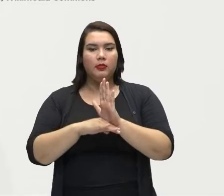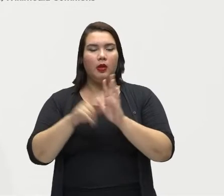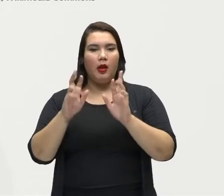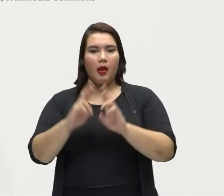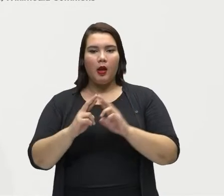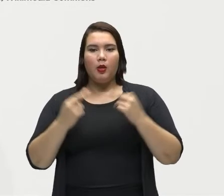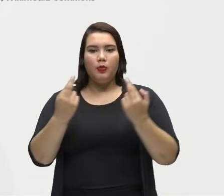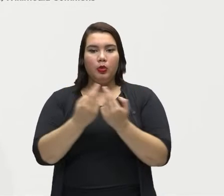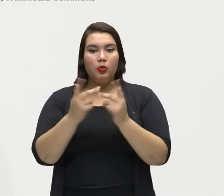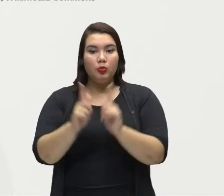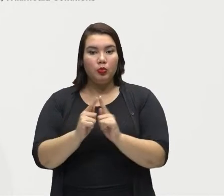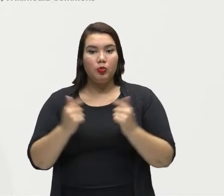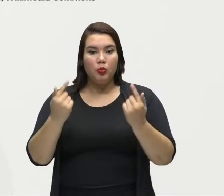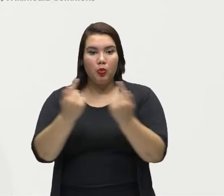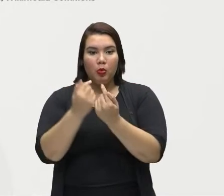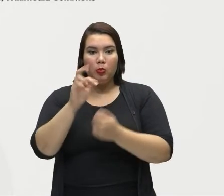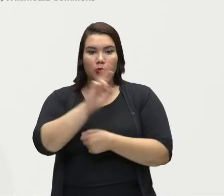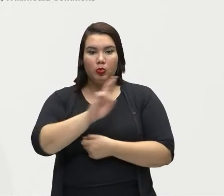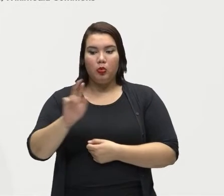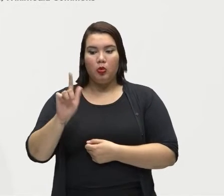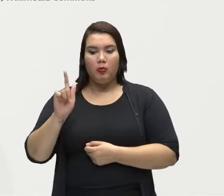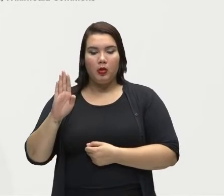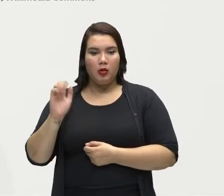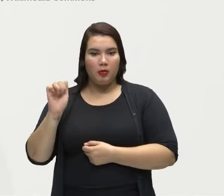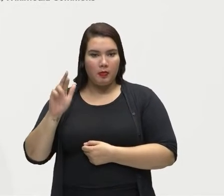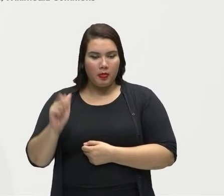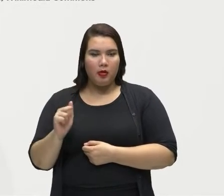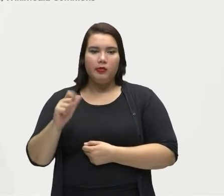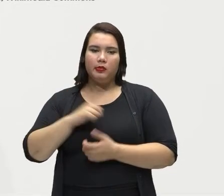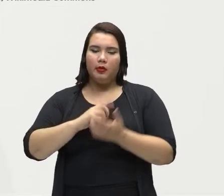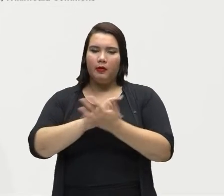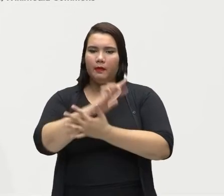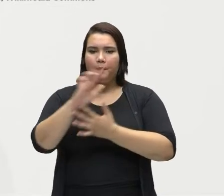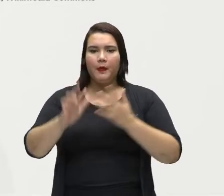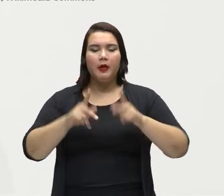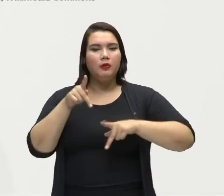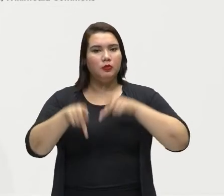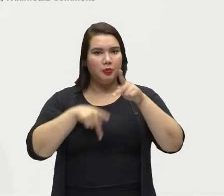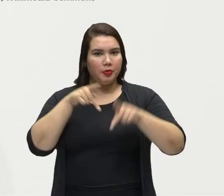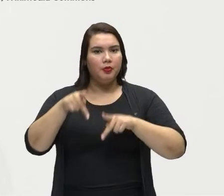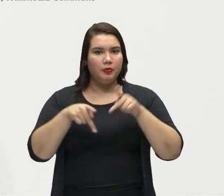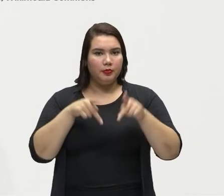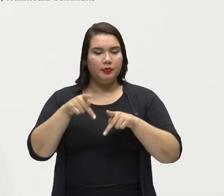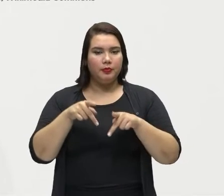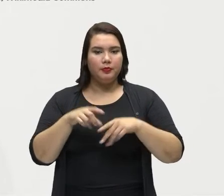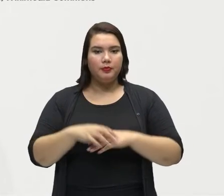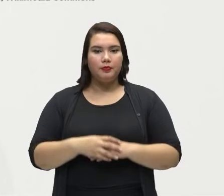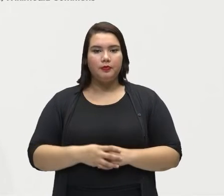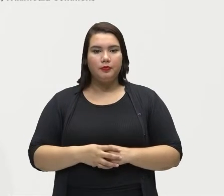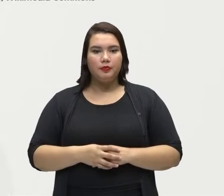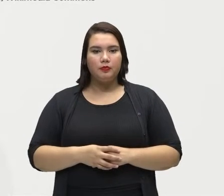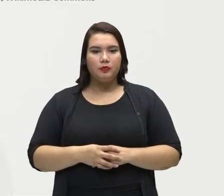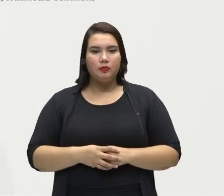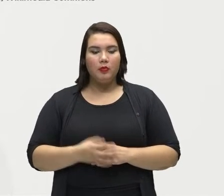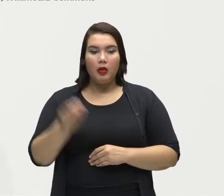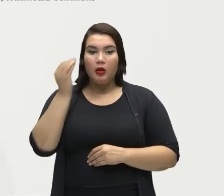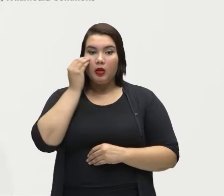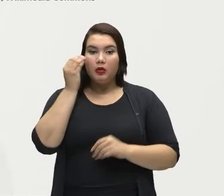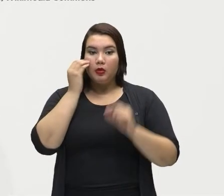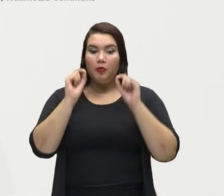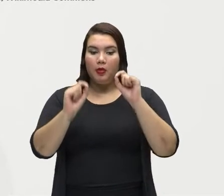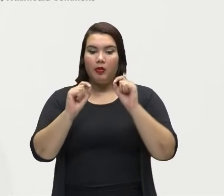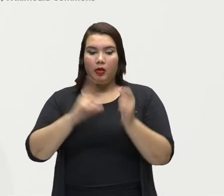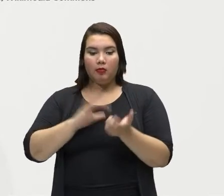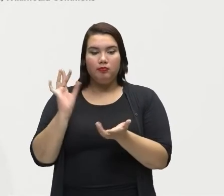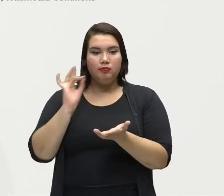chamaria-se Gebara, formada aí por diversos povos do Império, numa tentativa de